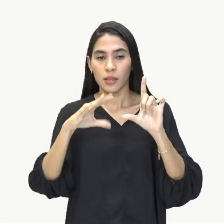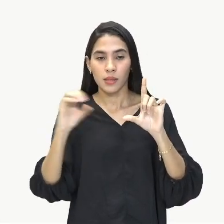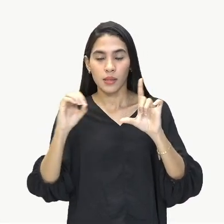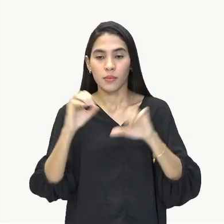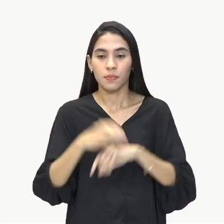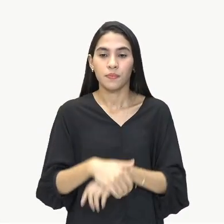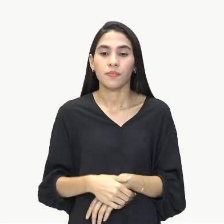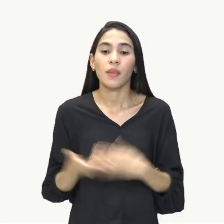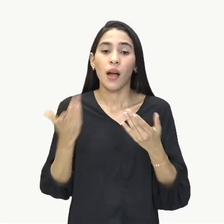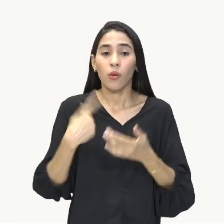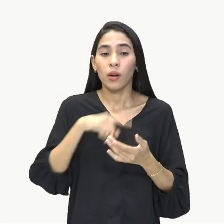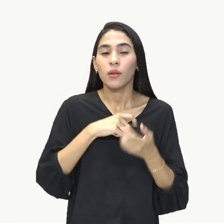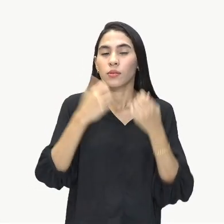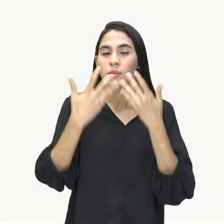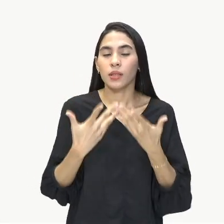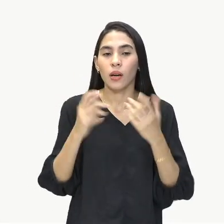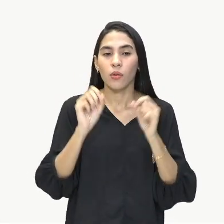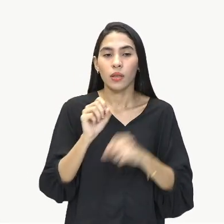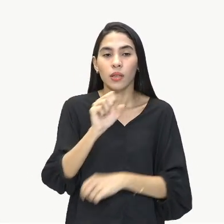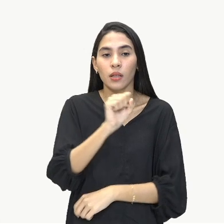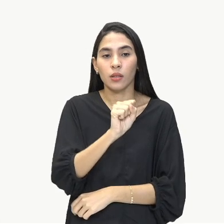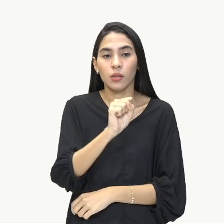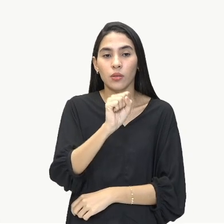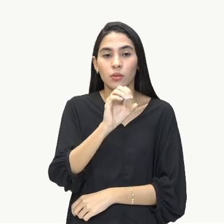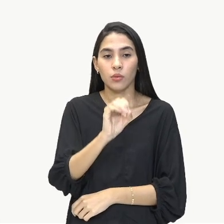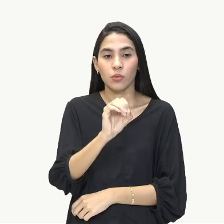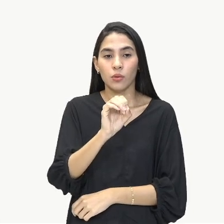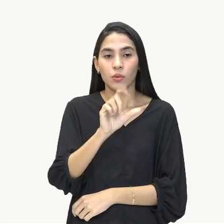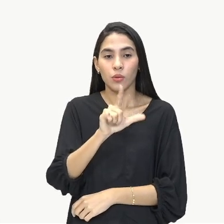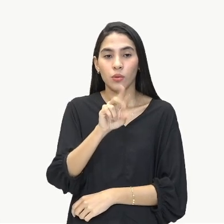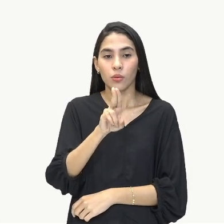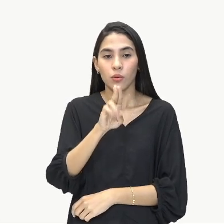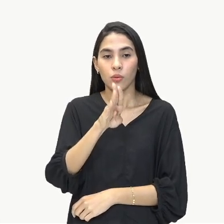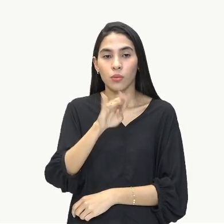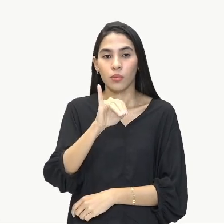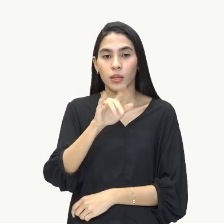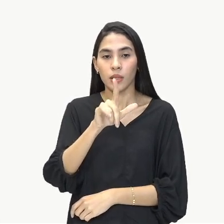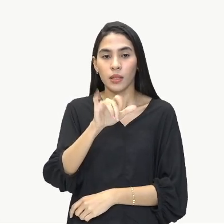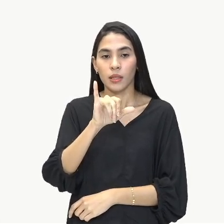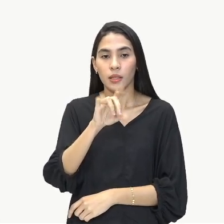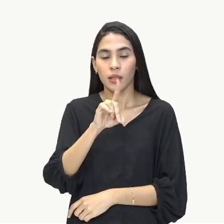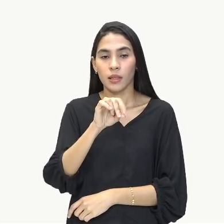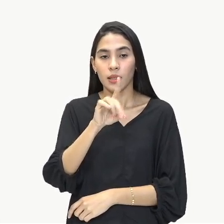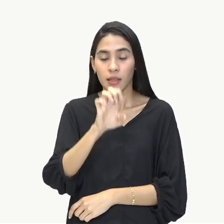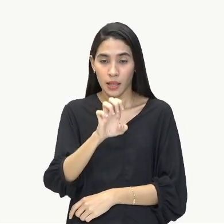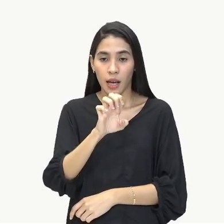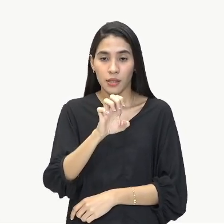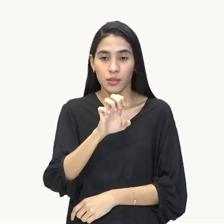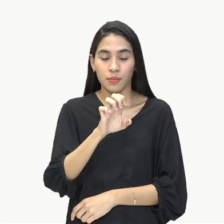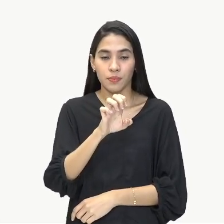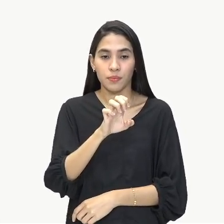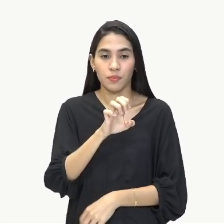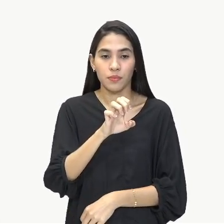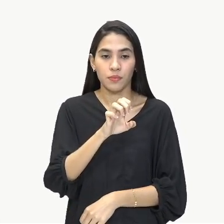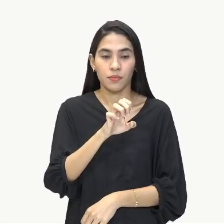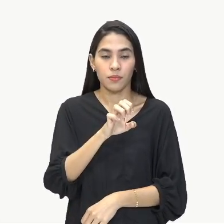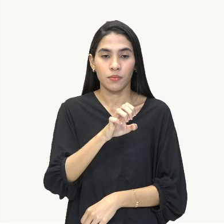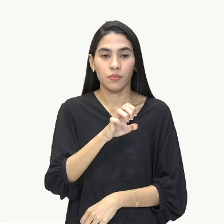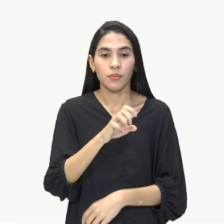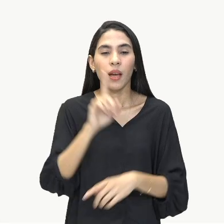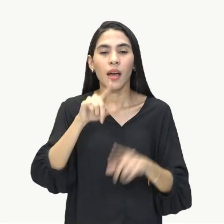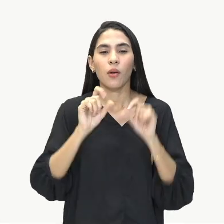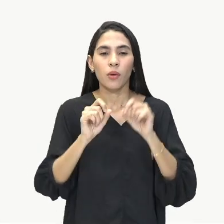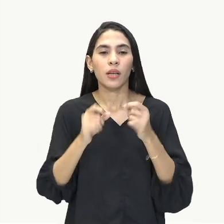vamos falar sobre solubilidade, ou coeficiente de solubilidade. É